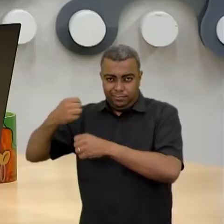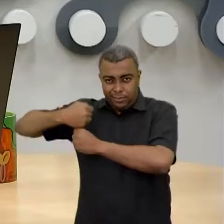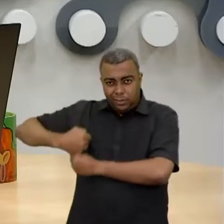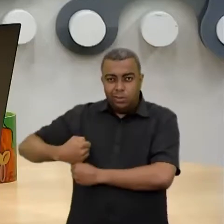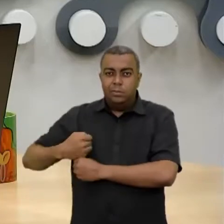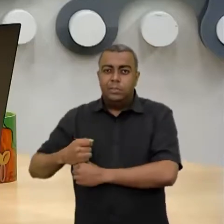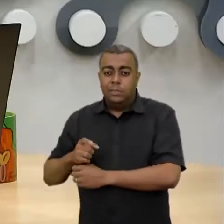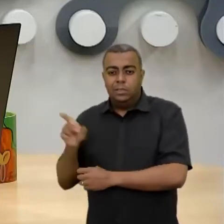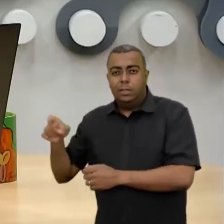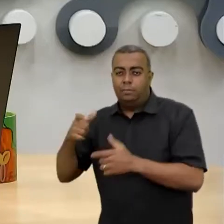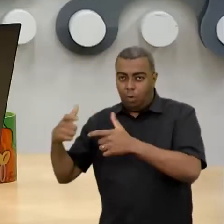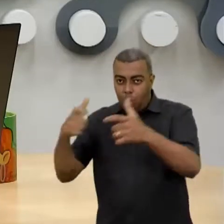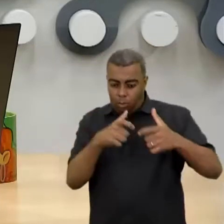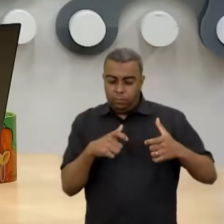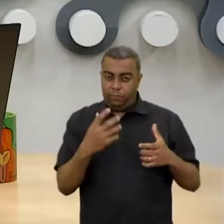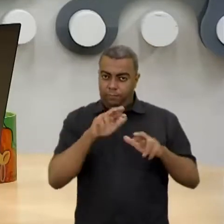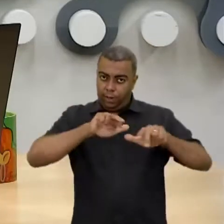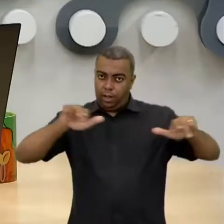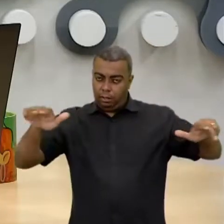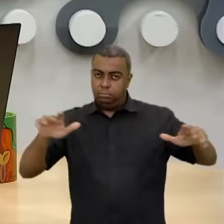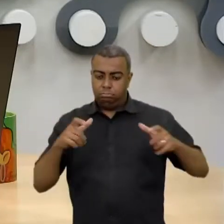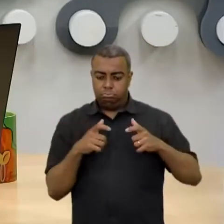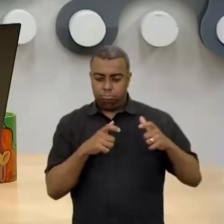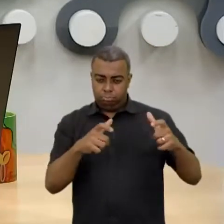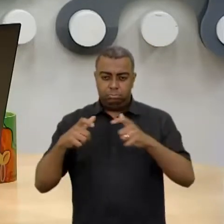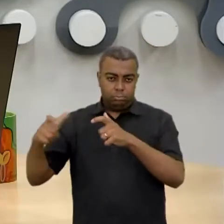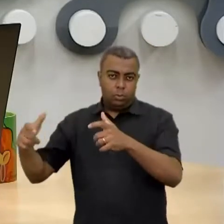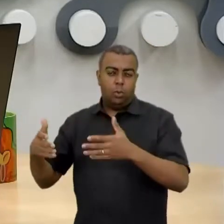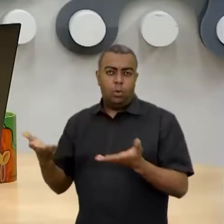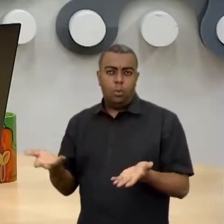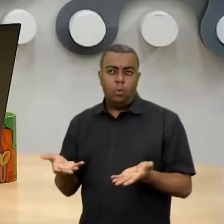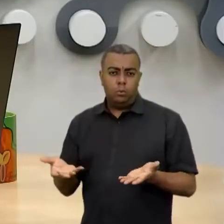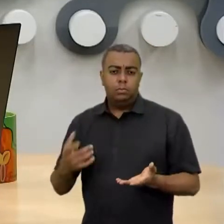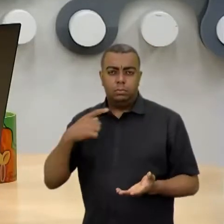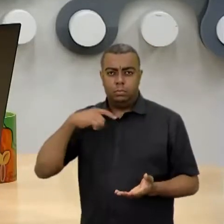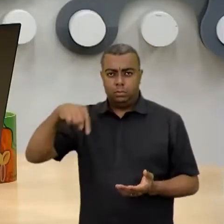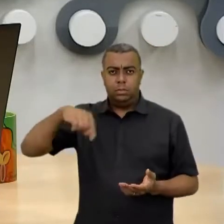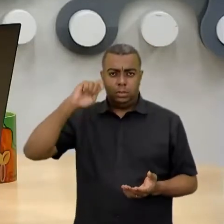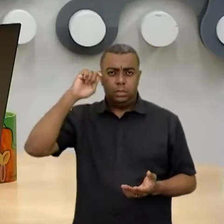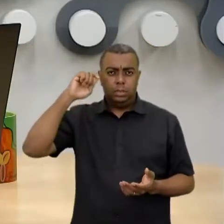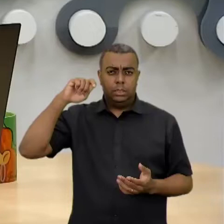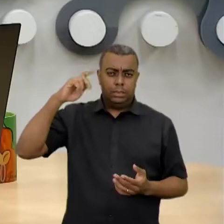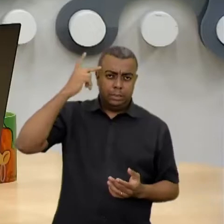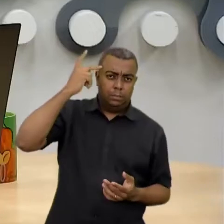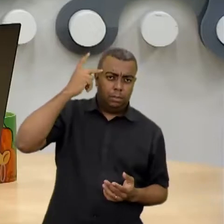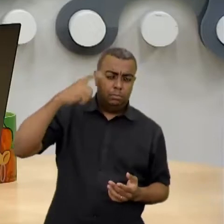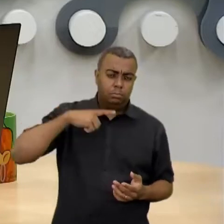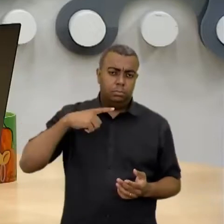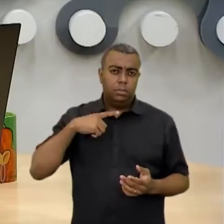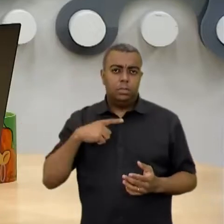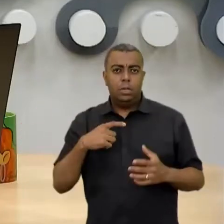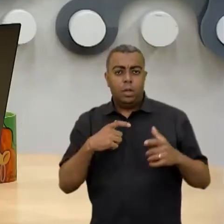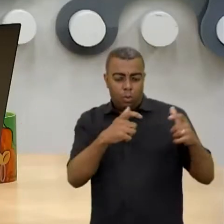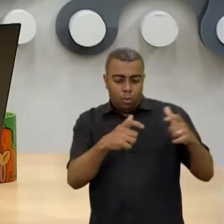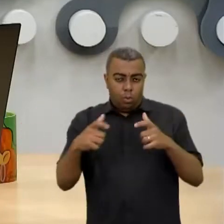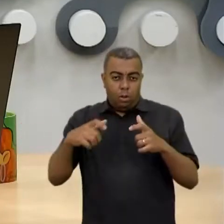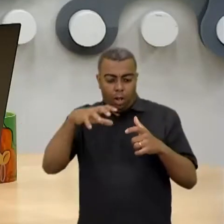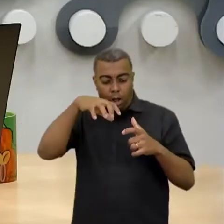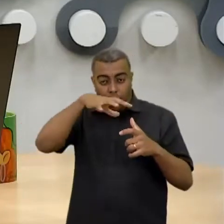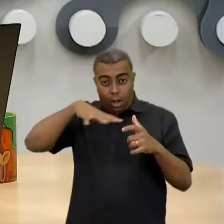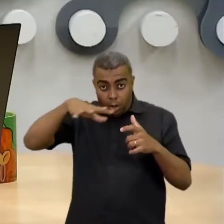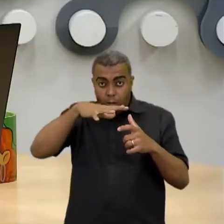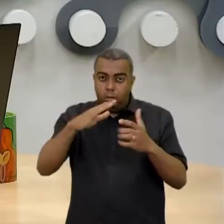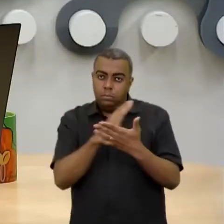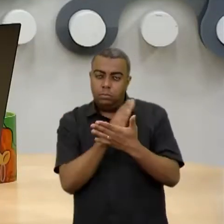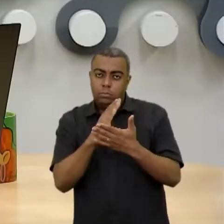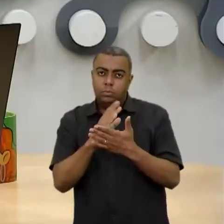existem diversos quilombos, vários quilombos. Inclusive, hoje ainda, aqui no estado de São Paulo mesmo, temos comunidades remanescentes